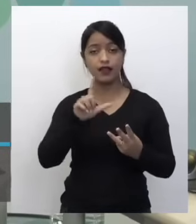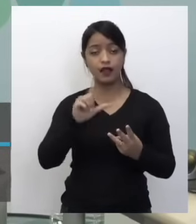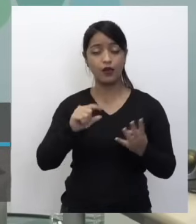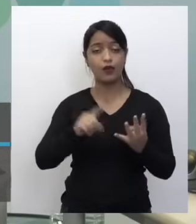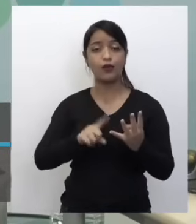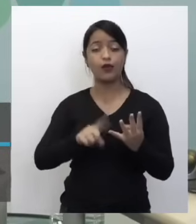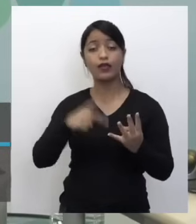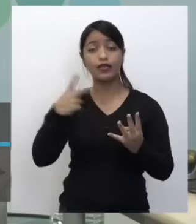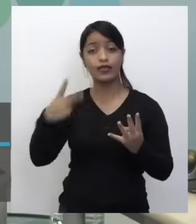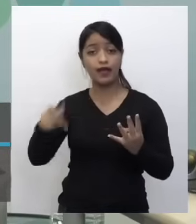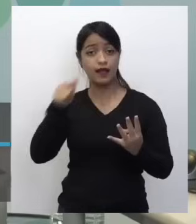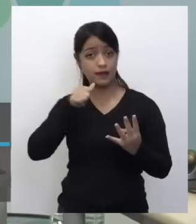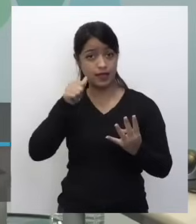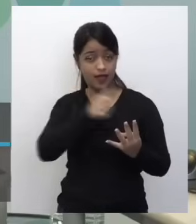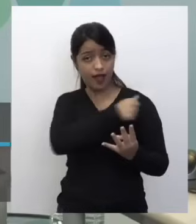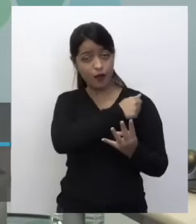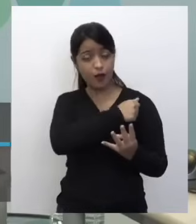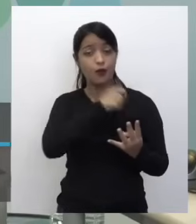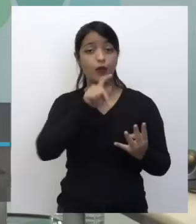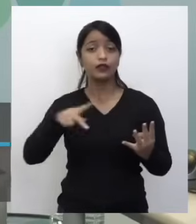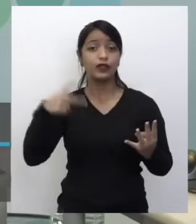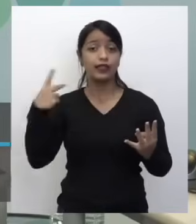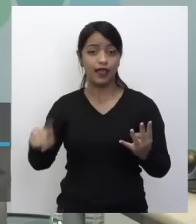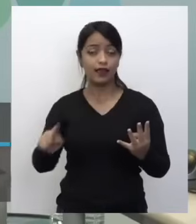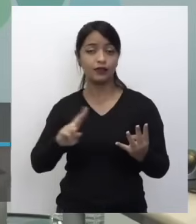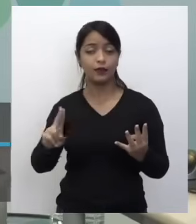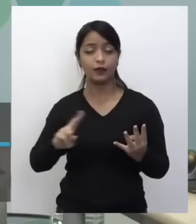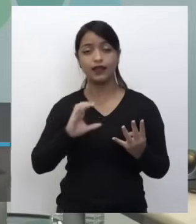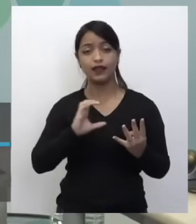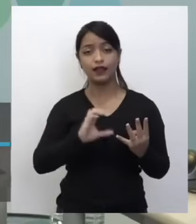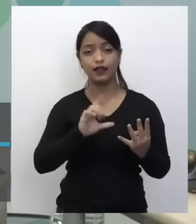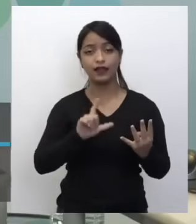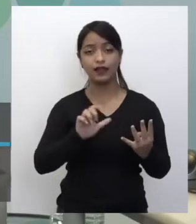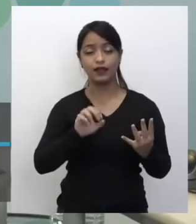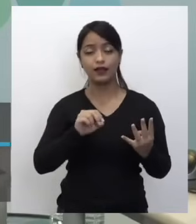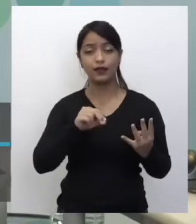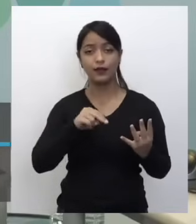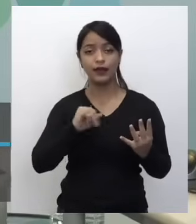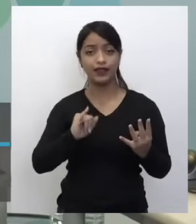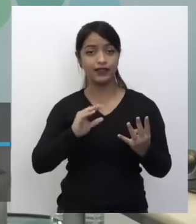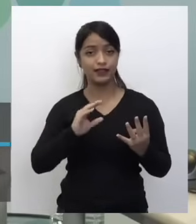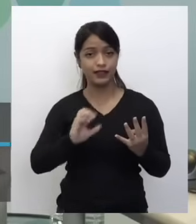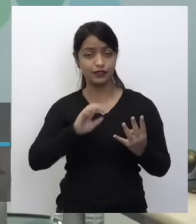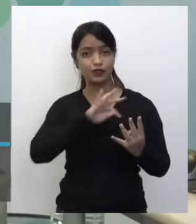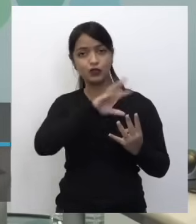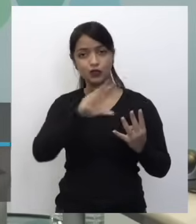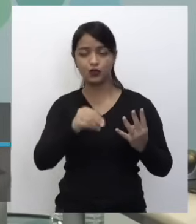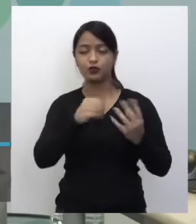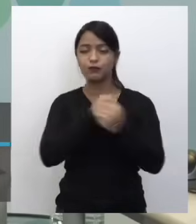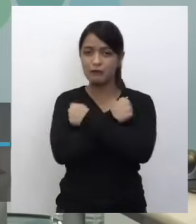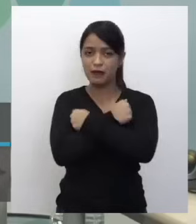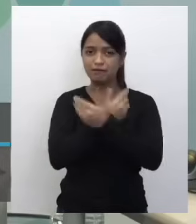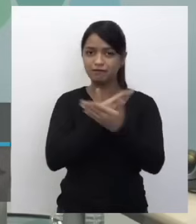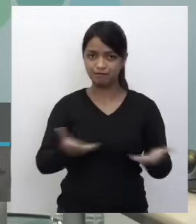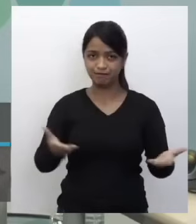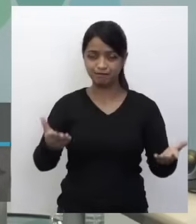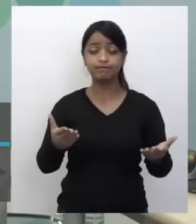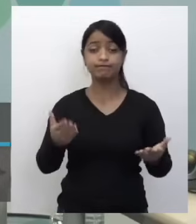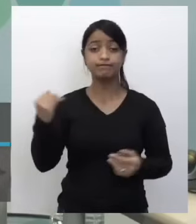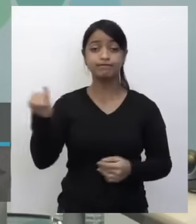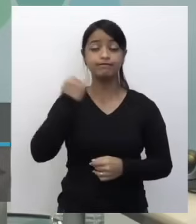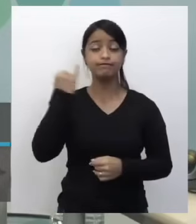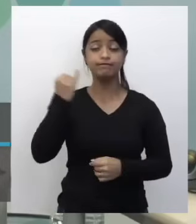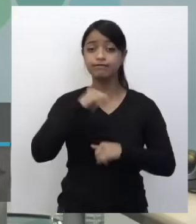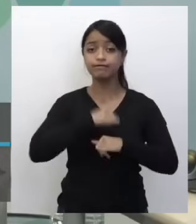Cleonice. Tá ok? Mais uma vez aí, um grande abraço a todos. E o que é importante a gente ressaltar é que os alunos